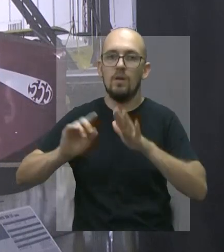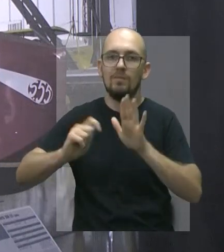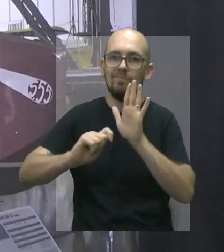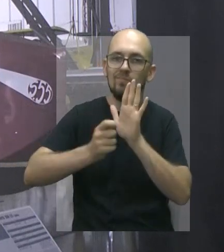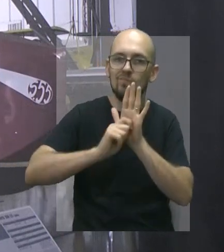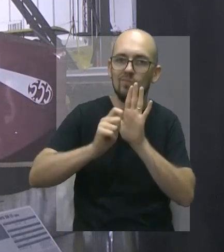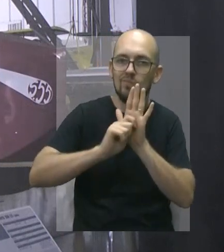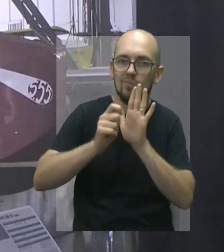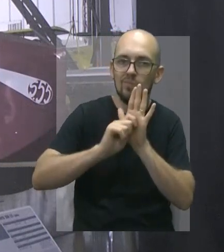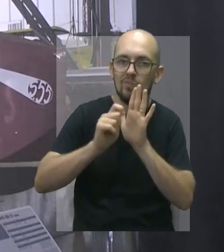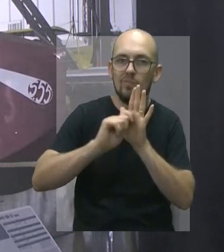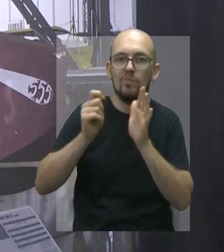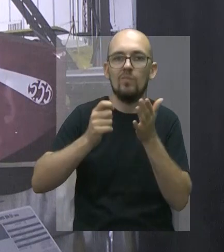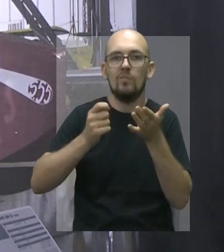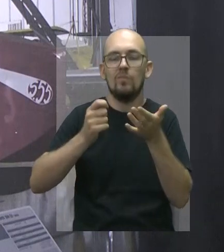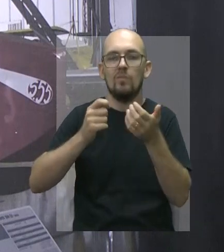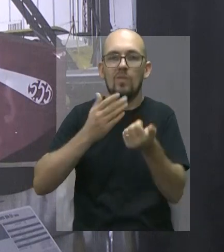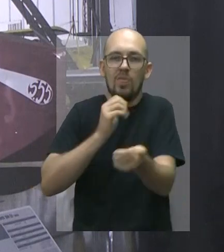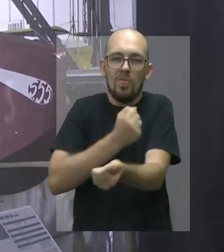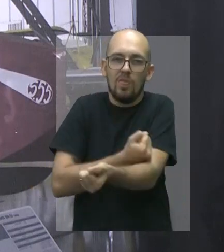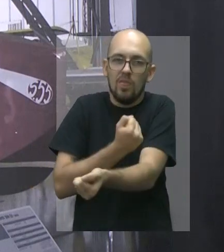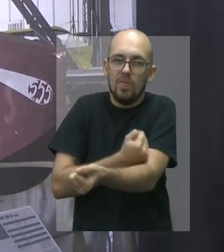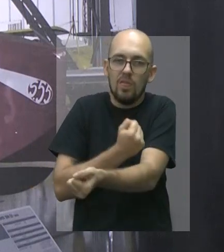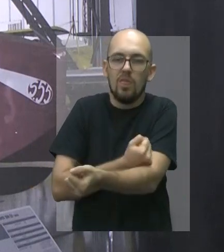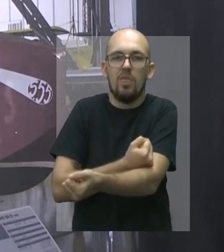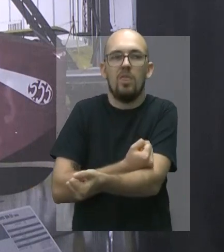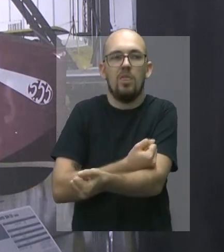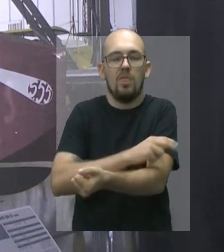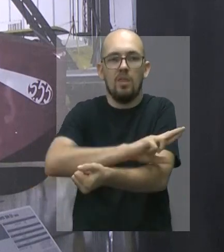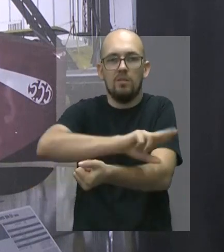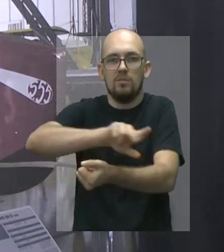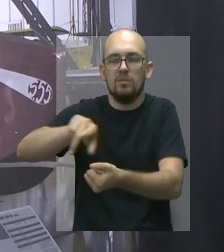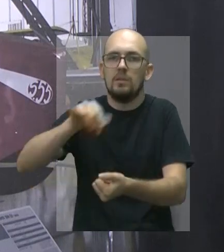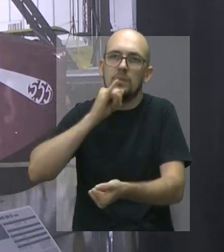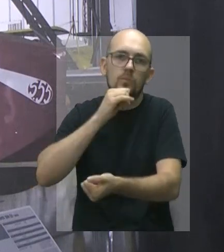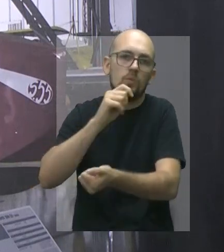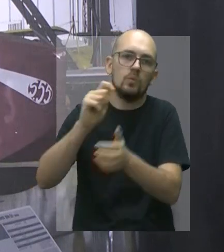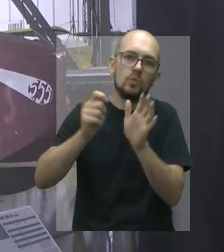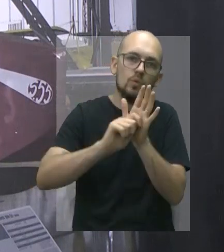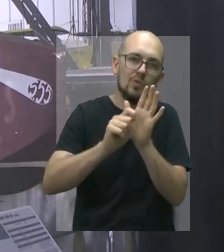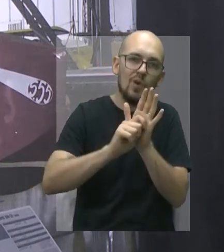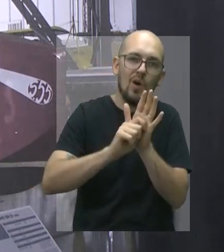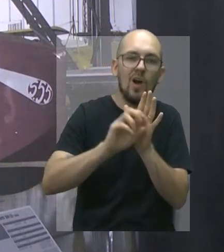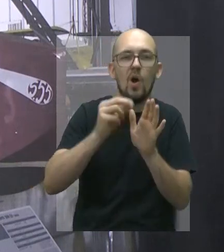substâncias, né? Então aí das dependências de forma geral, né? De drogas